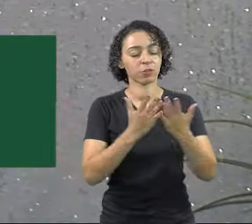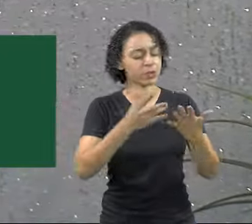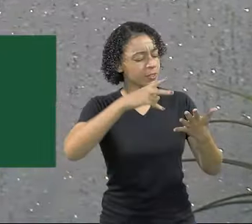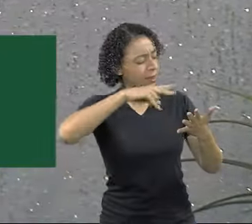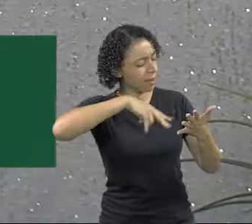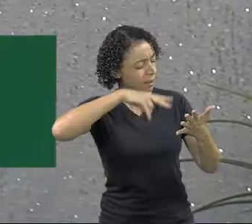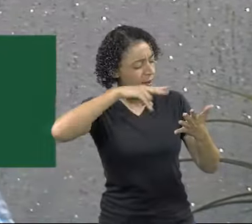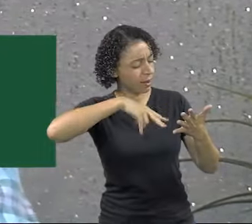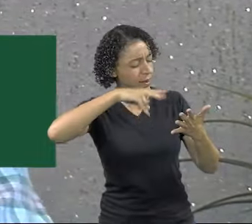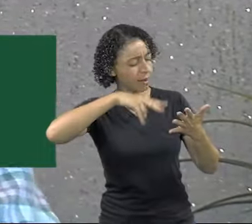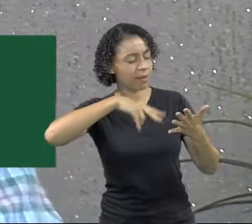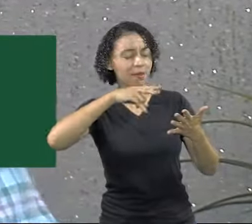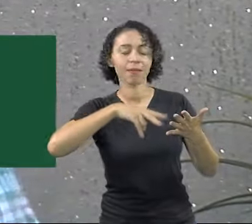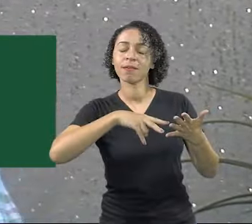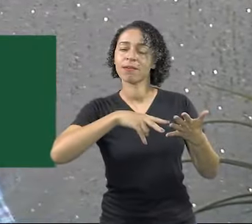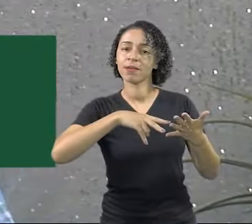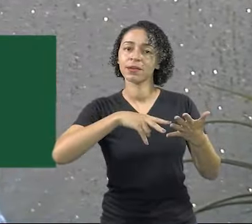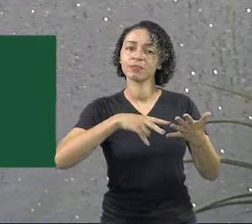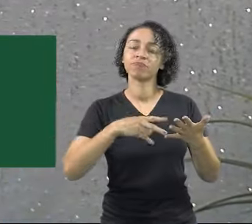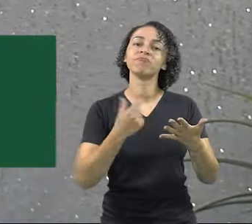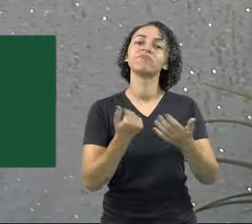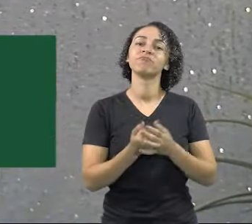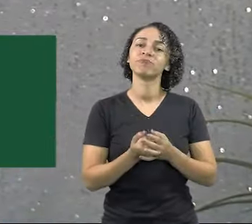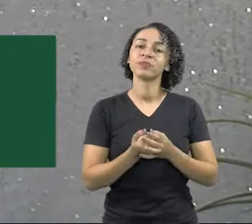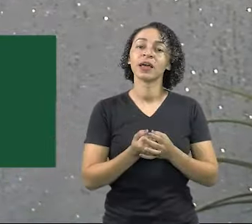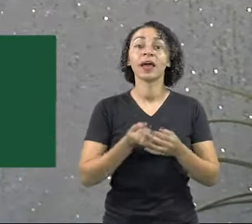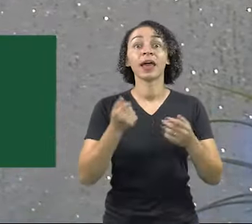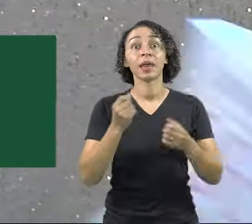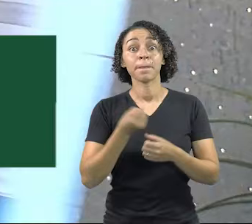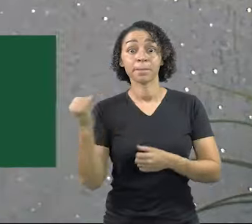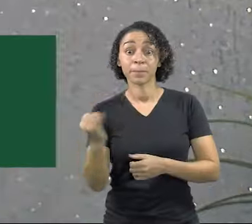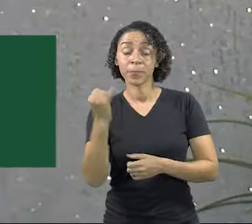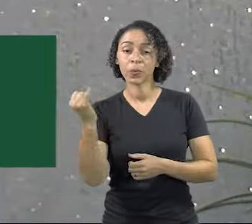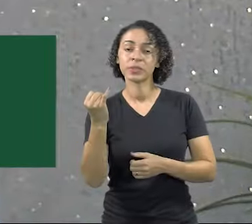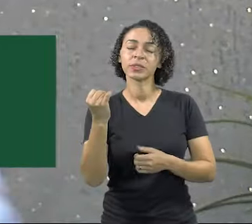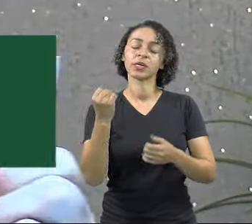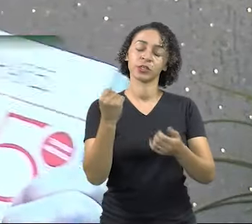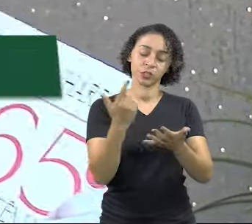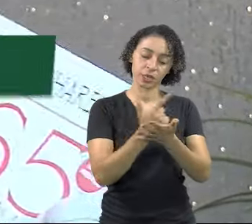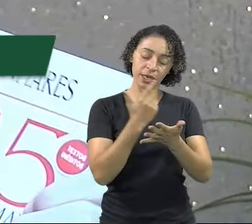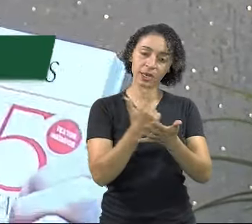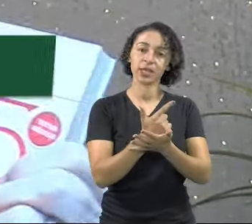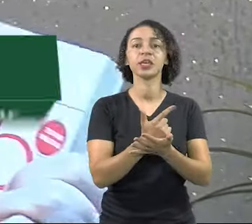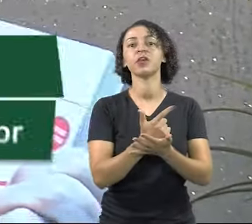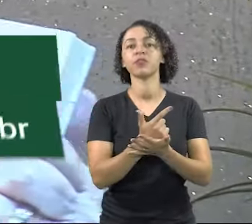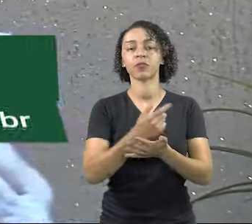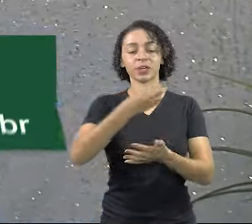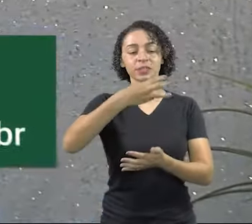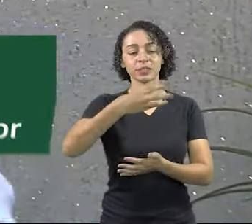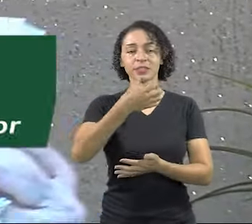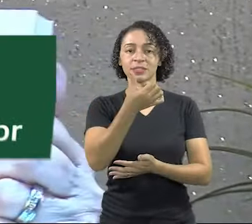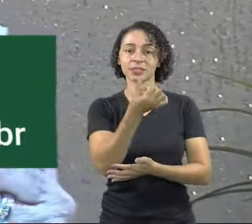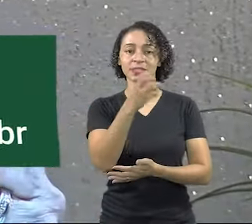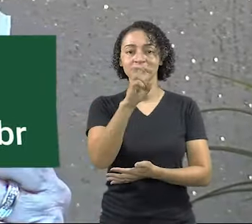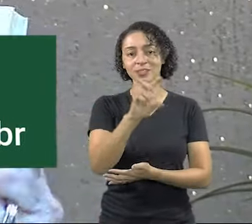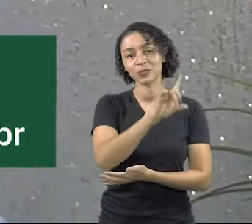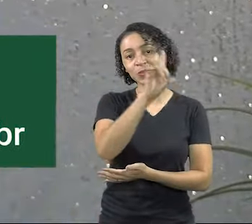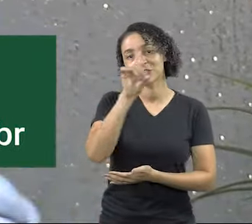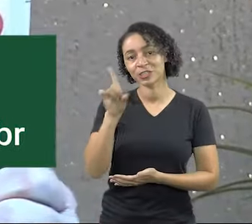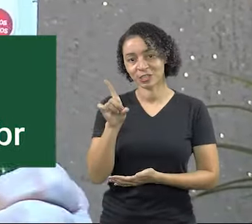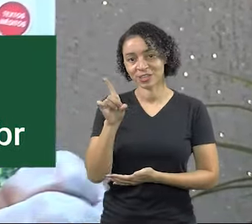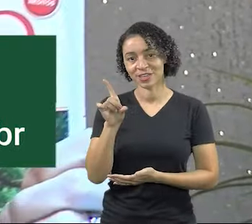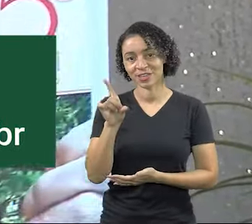você lê a Bíblia sequencialmente que é muito legal por isso que vale a pena um devocional como esse Olha você lê